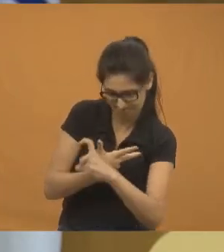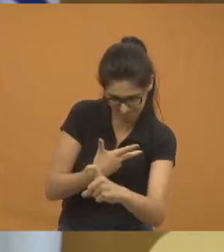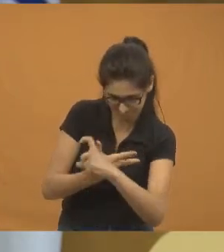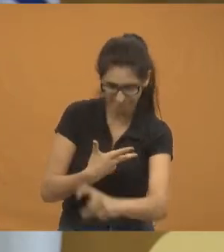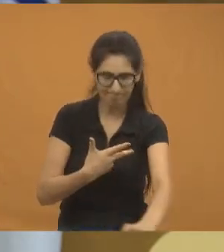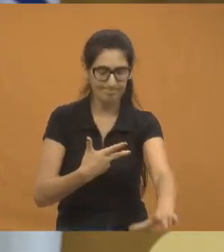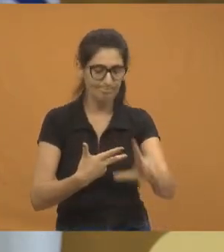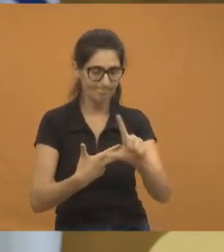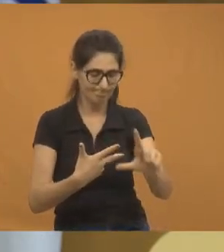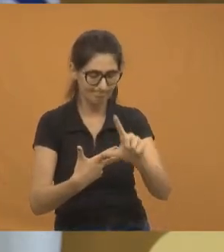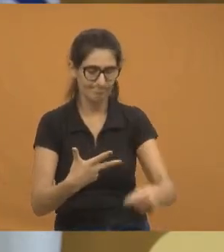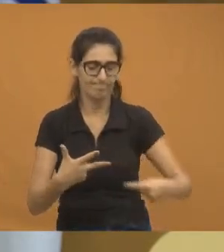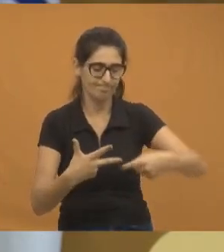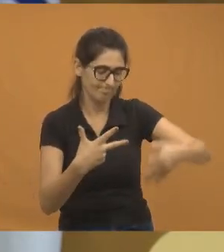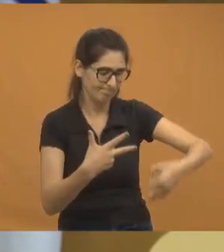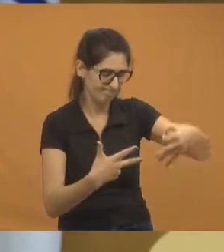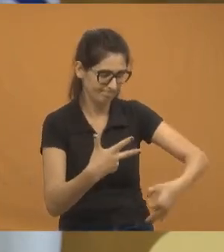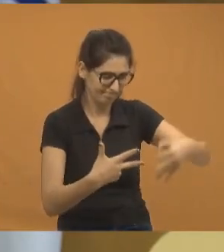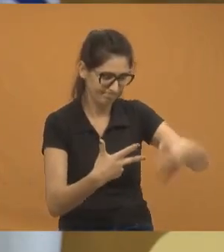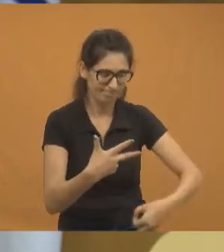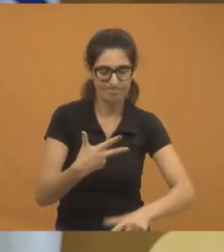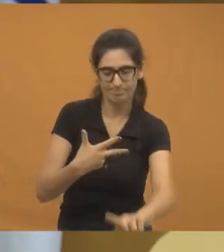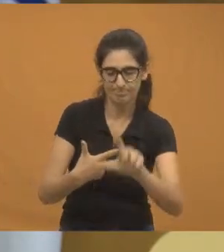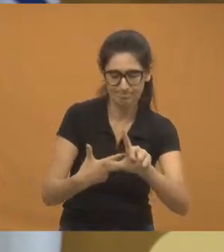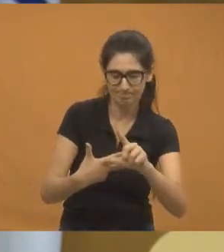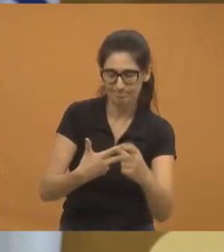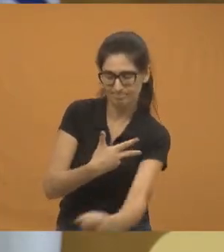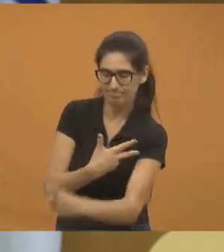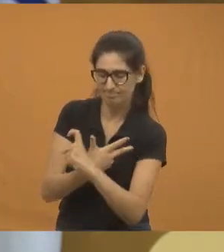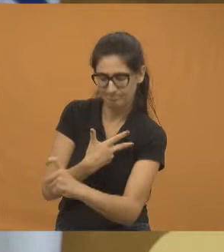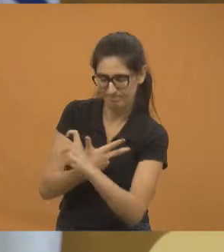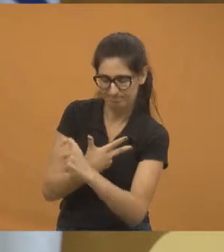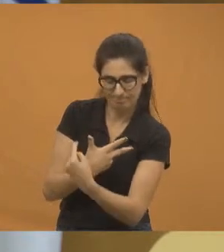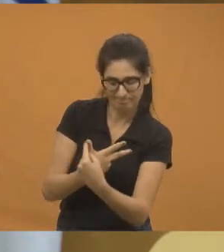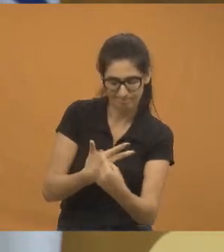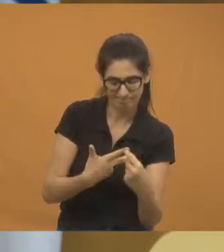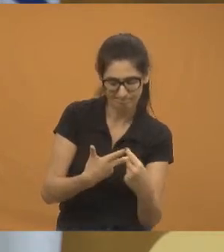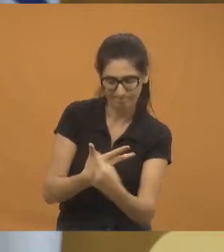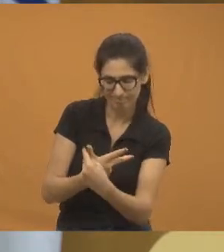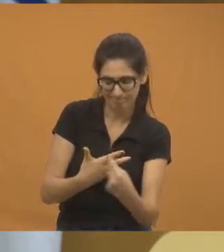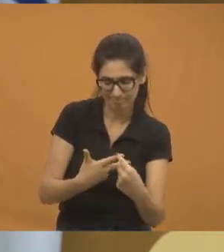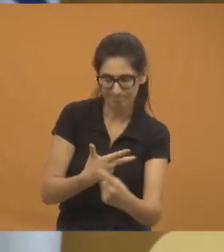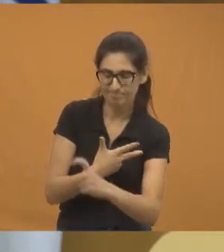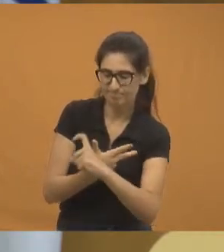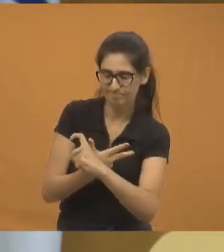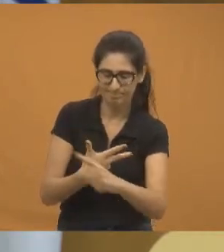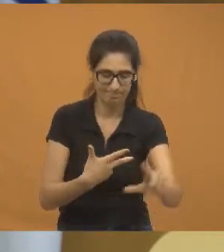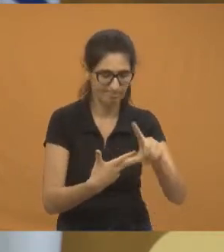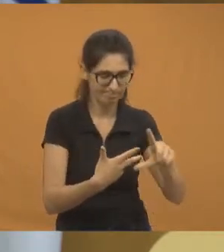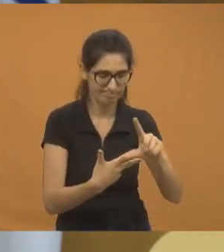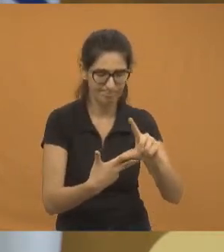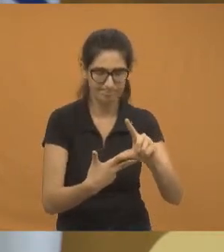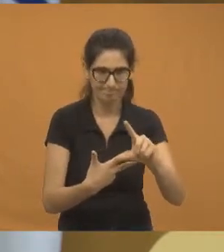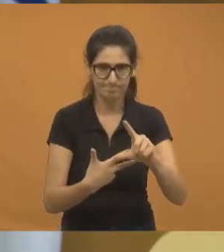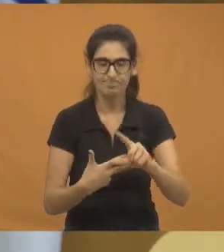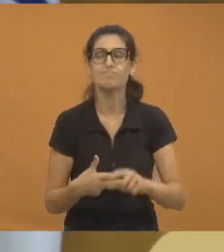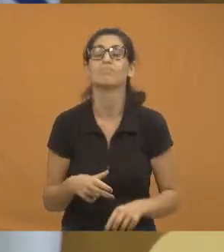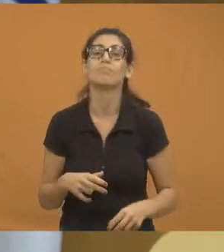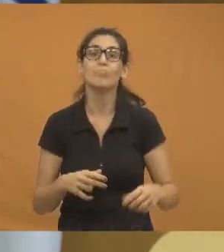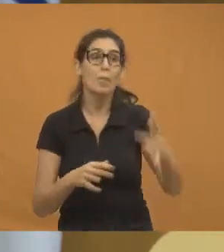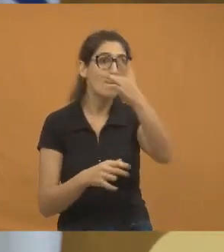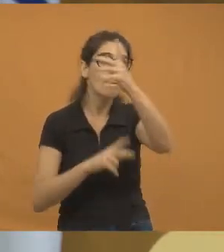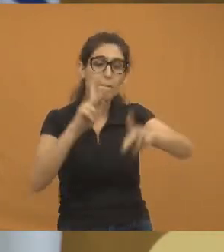o legislativo e o executivo eles têm uma função direta porque são representantes eleitos pelo